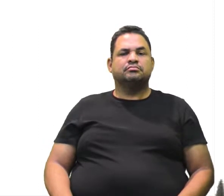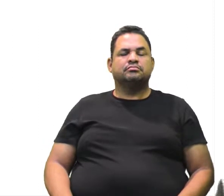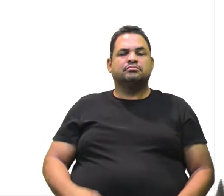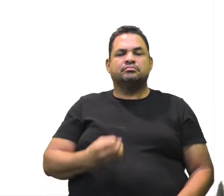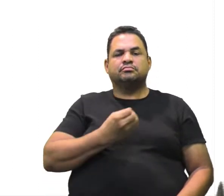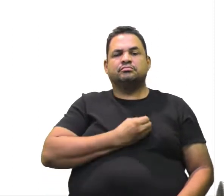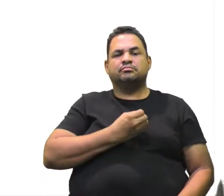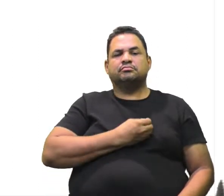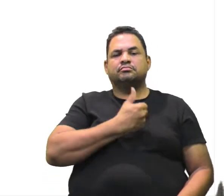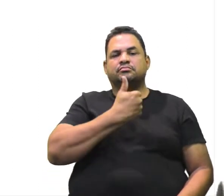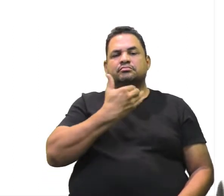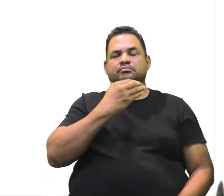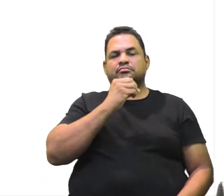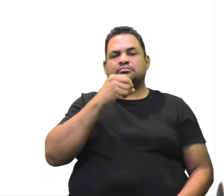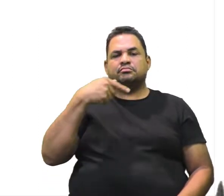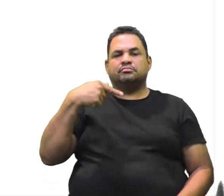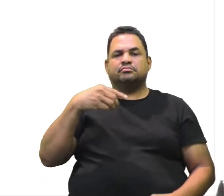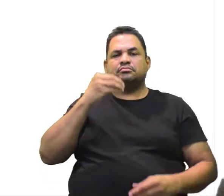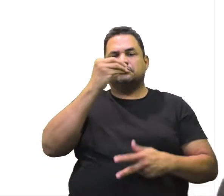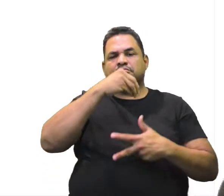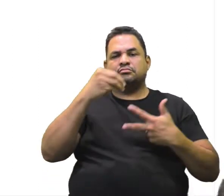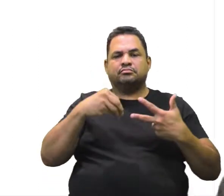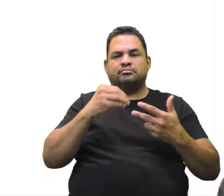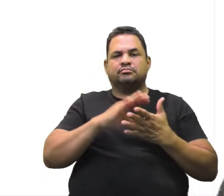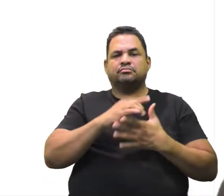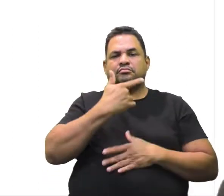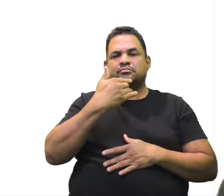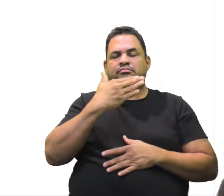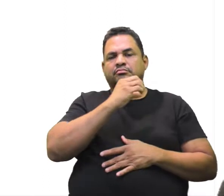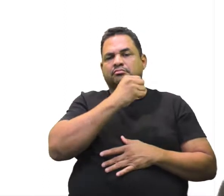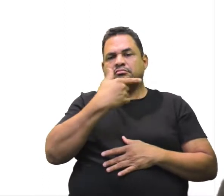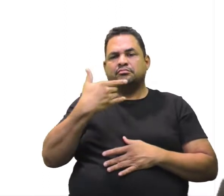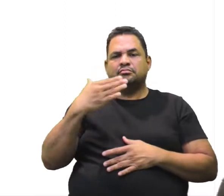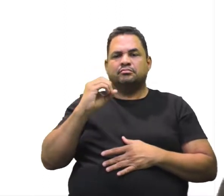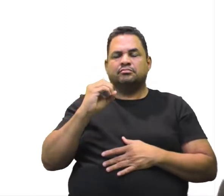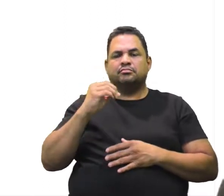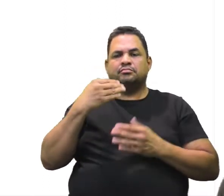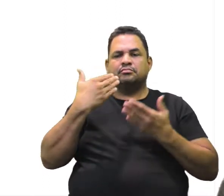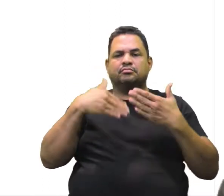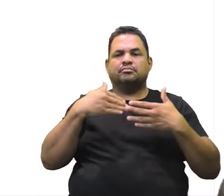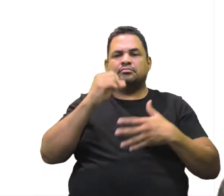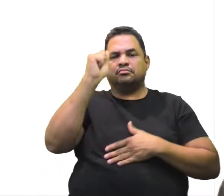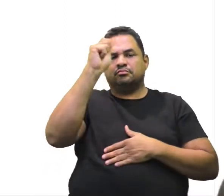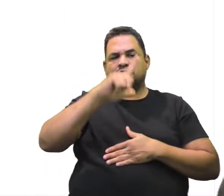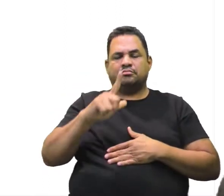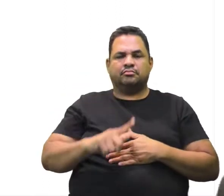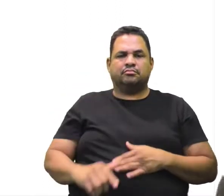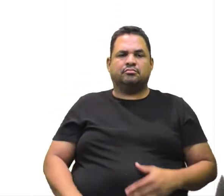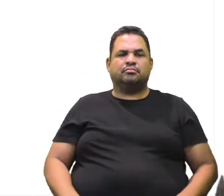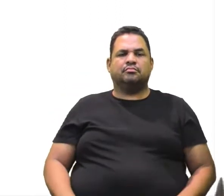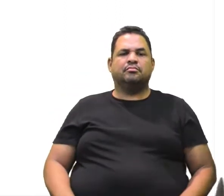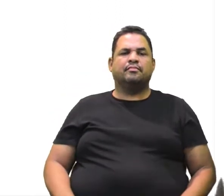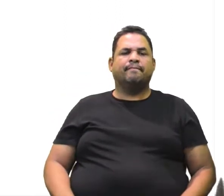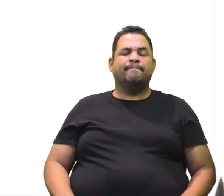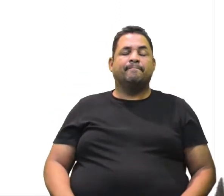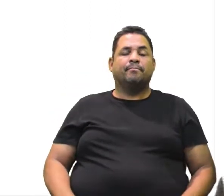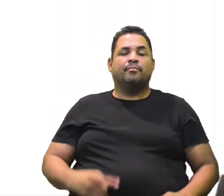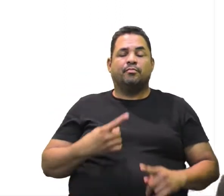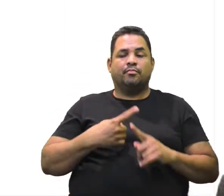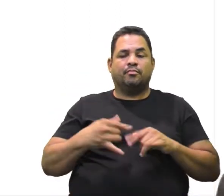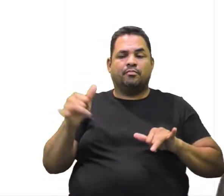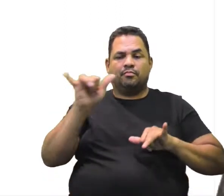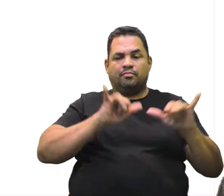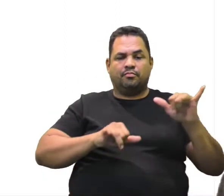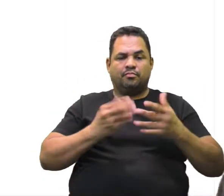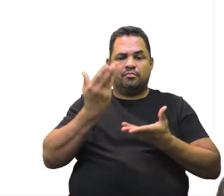número 107 do Enem de 2002, sempre da prova azul, tá bom? Porque química,